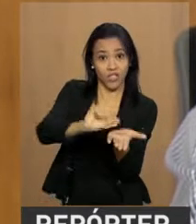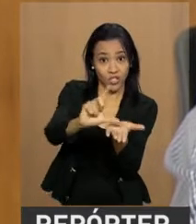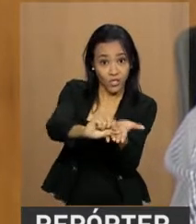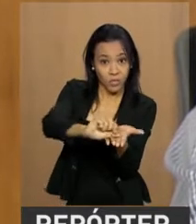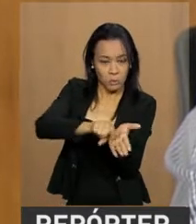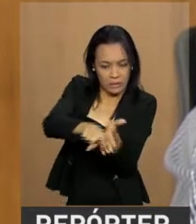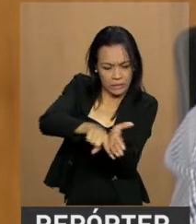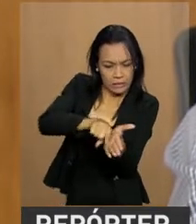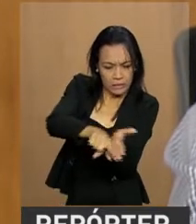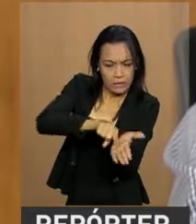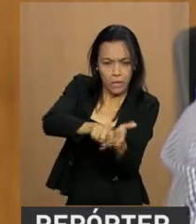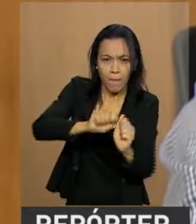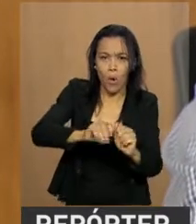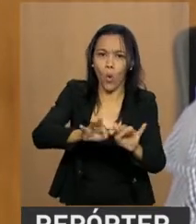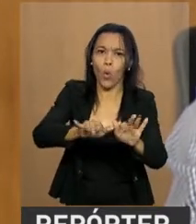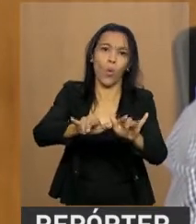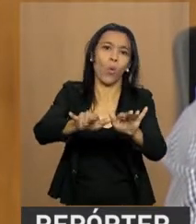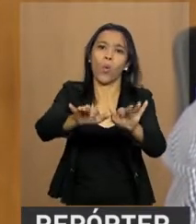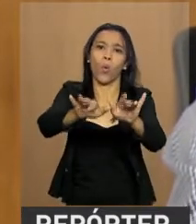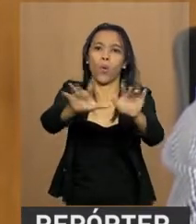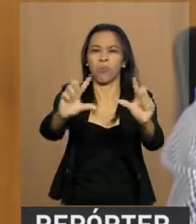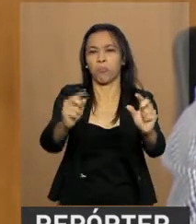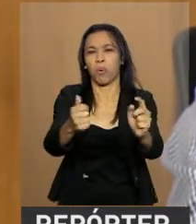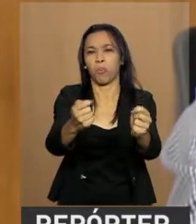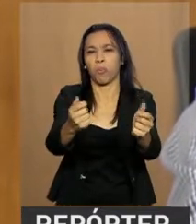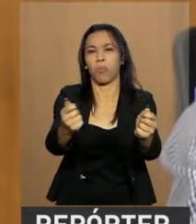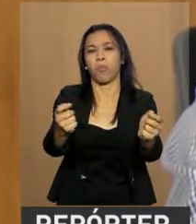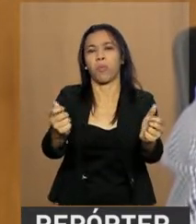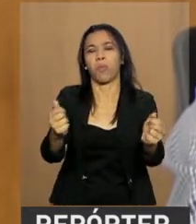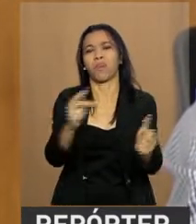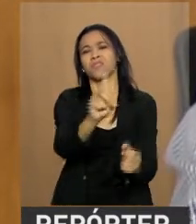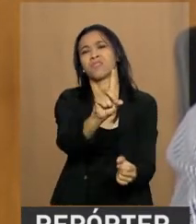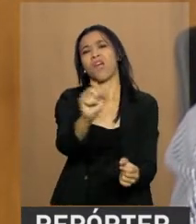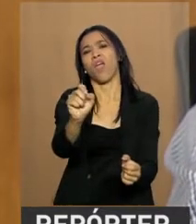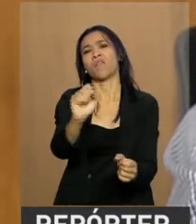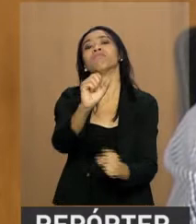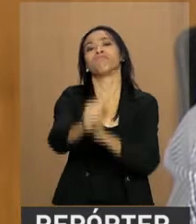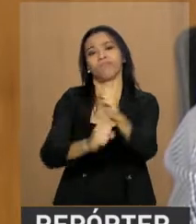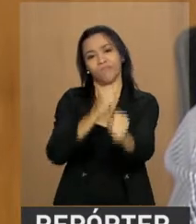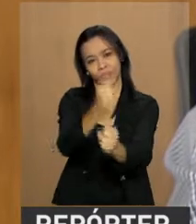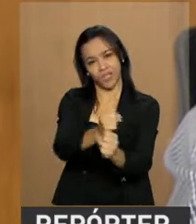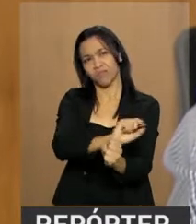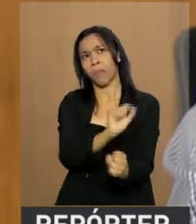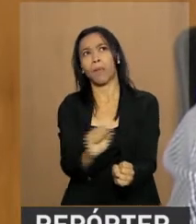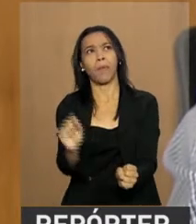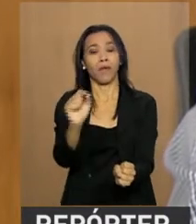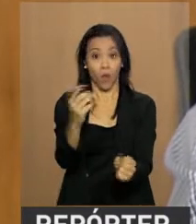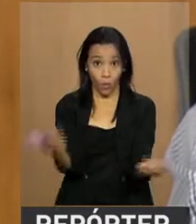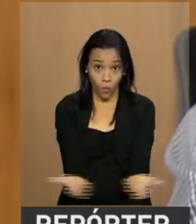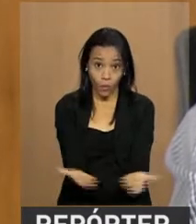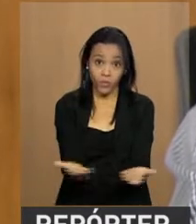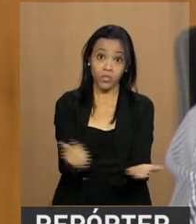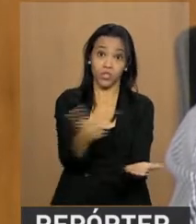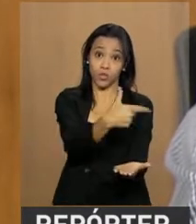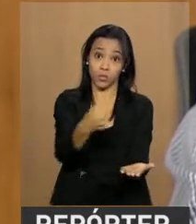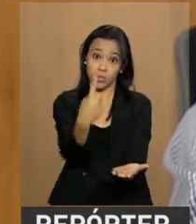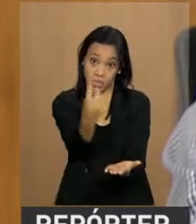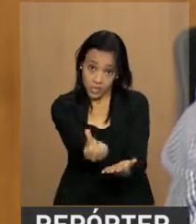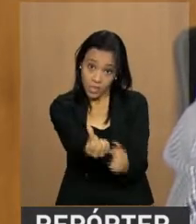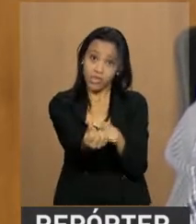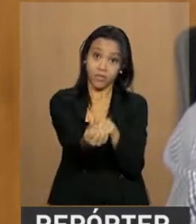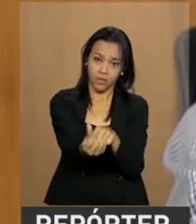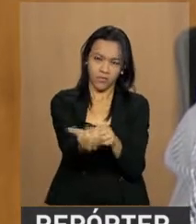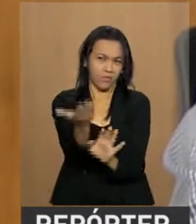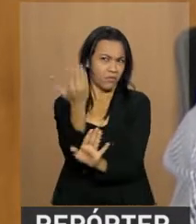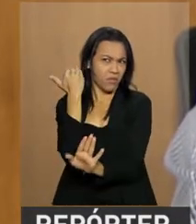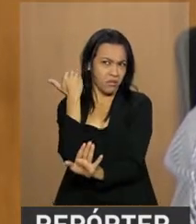científicos aqui na universidade em quantidade, era menos de 100 artigos por ano em toda a universidade. Hoje, em 2016 e